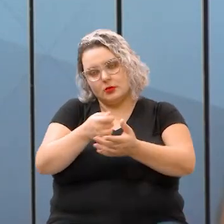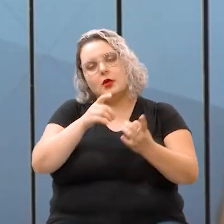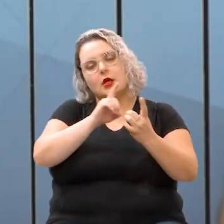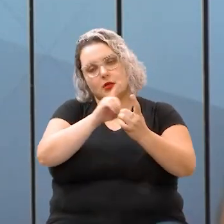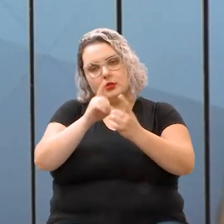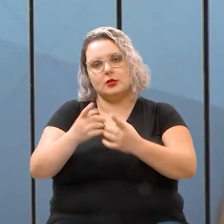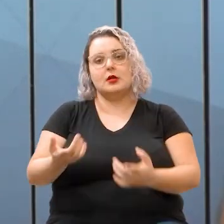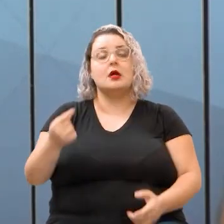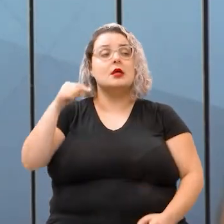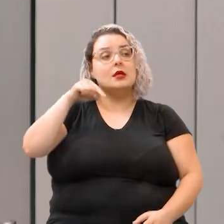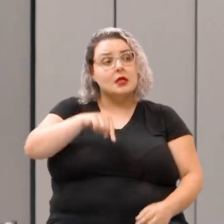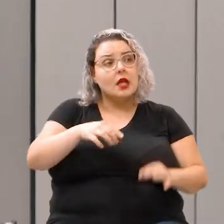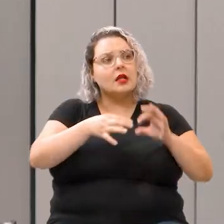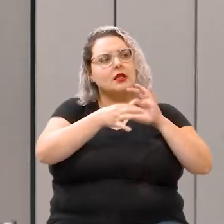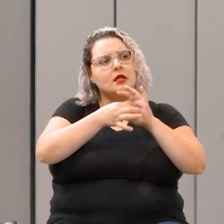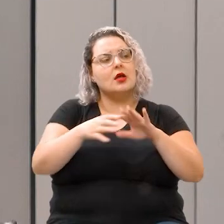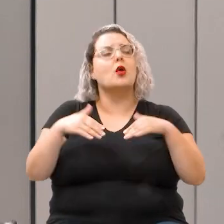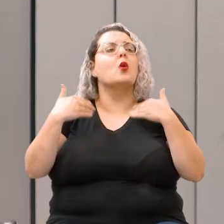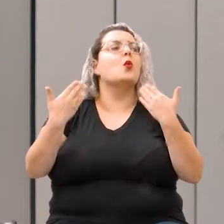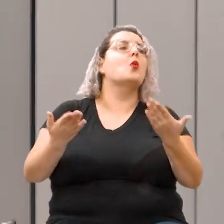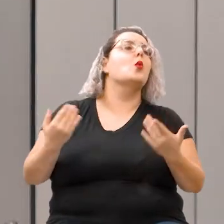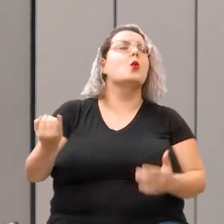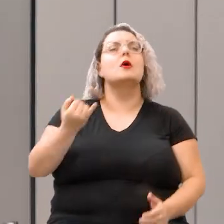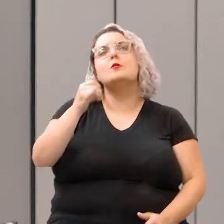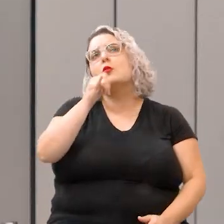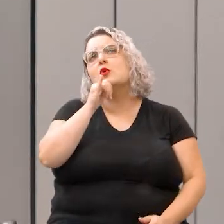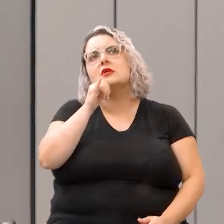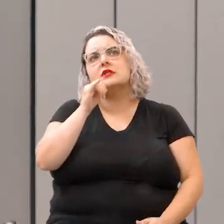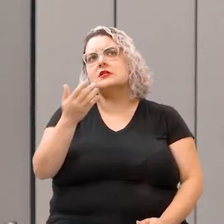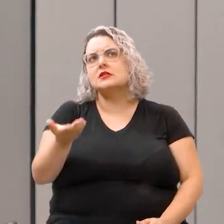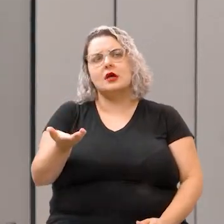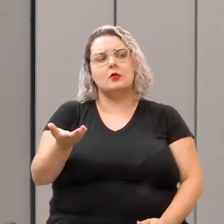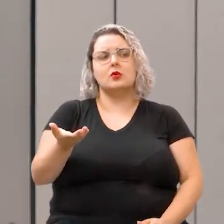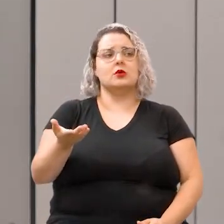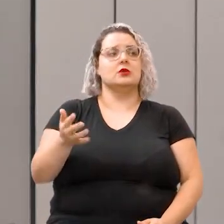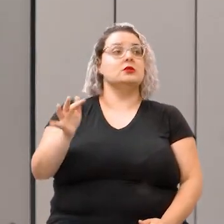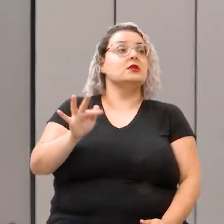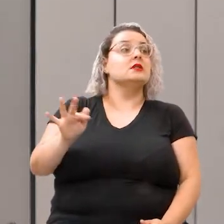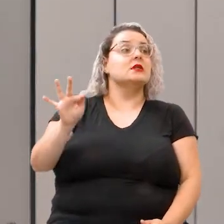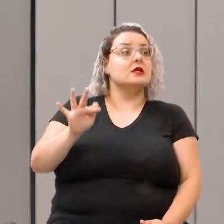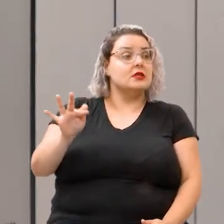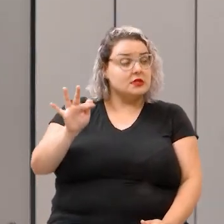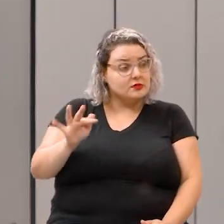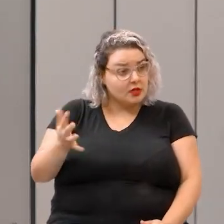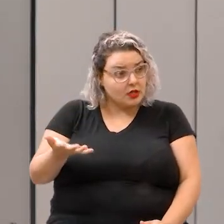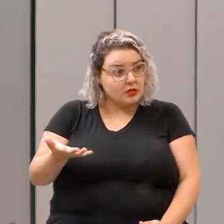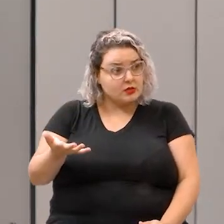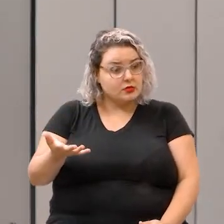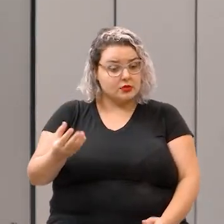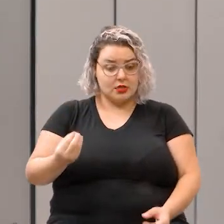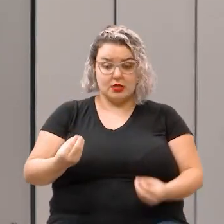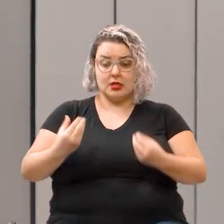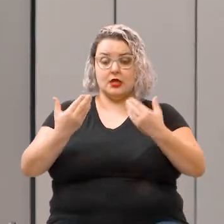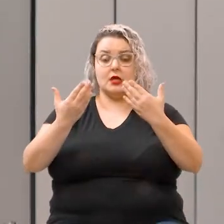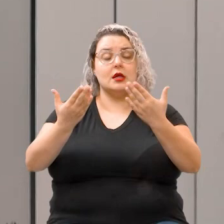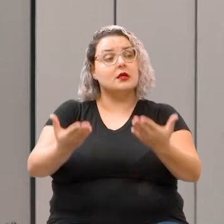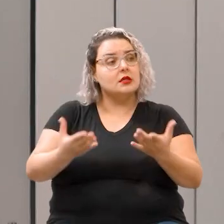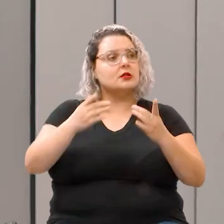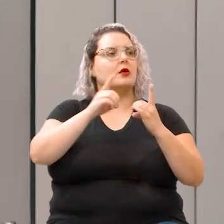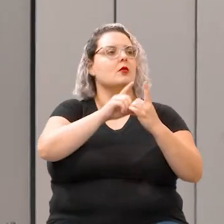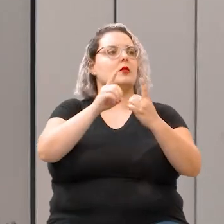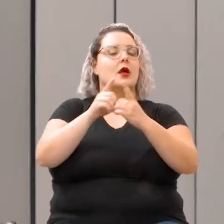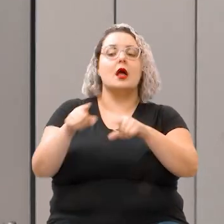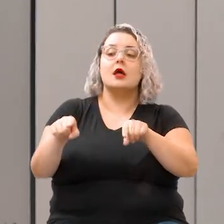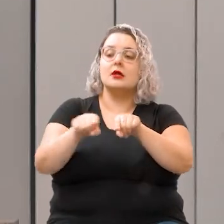atendimento. E nesse contexto, qual é a importância, por exemplo, das universidades que proporcionam e